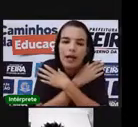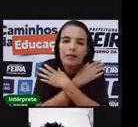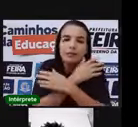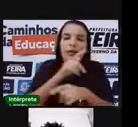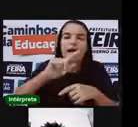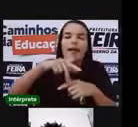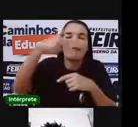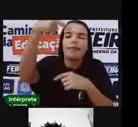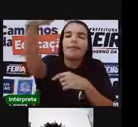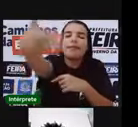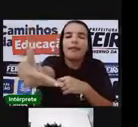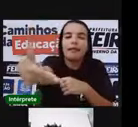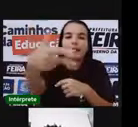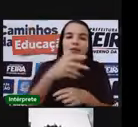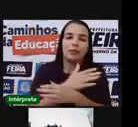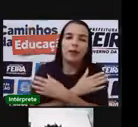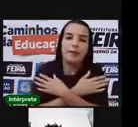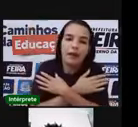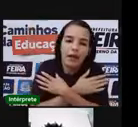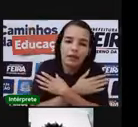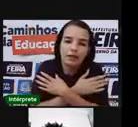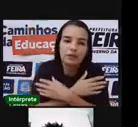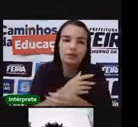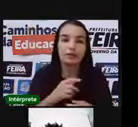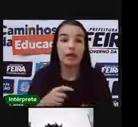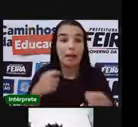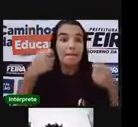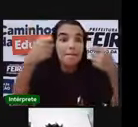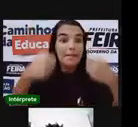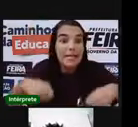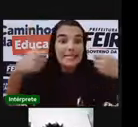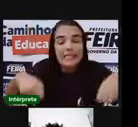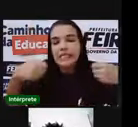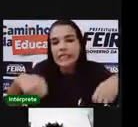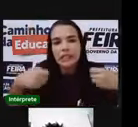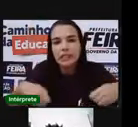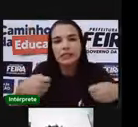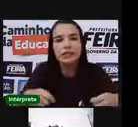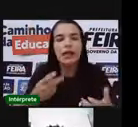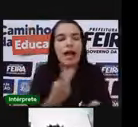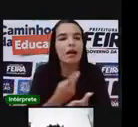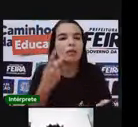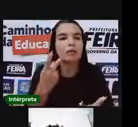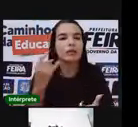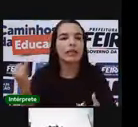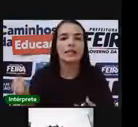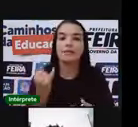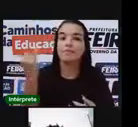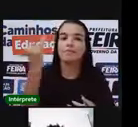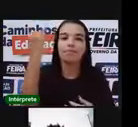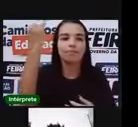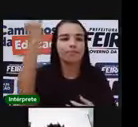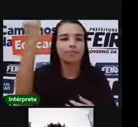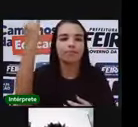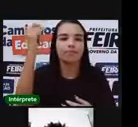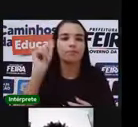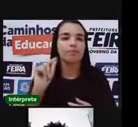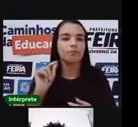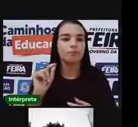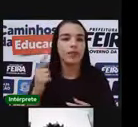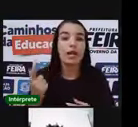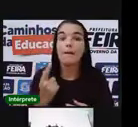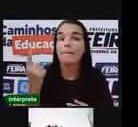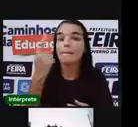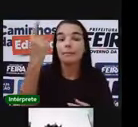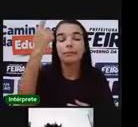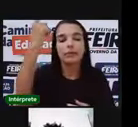do abraço, deve acontecer principalmente para esses que são diferentes da